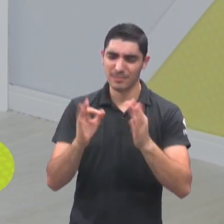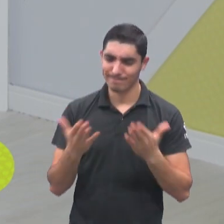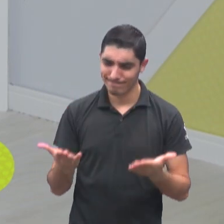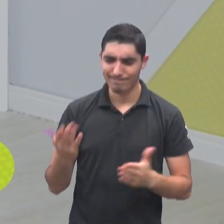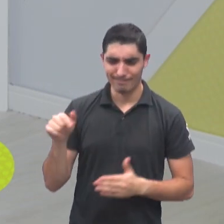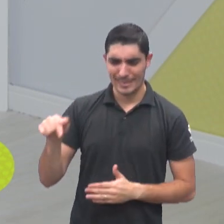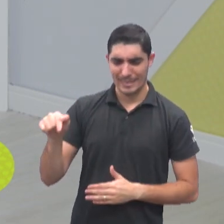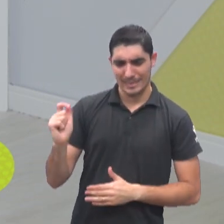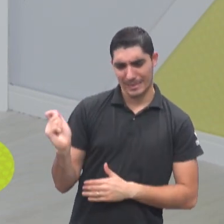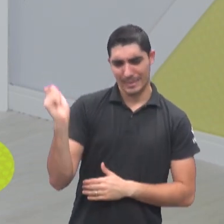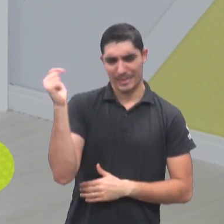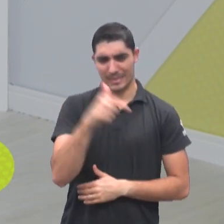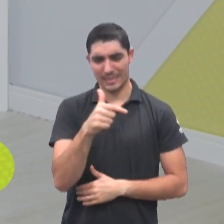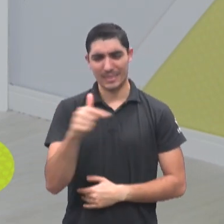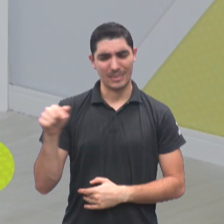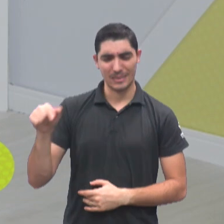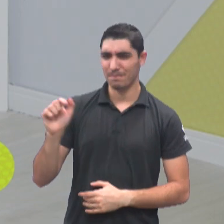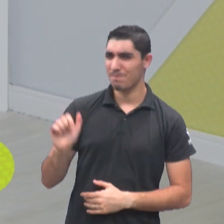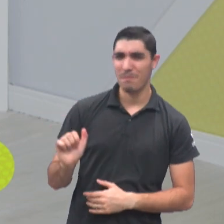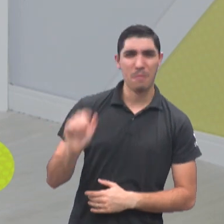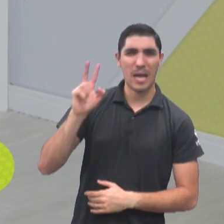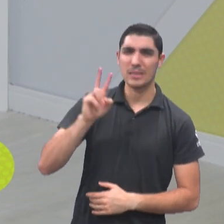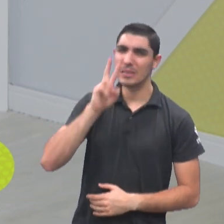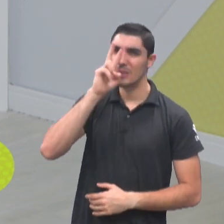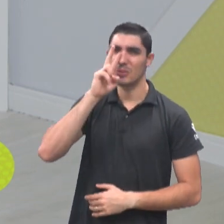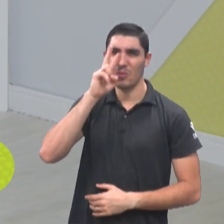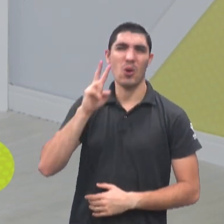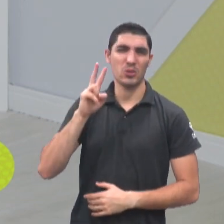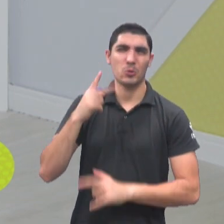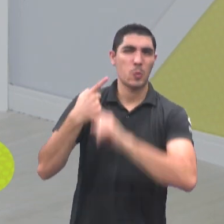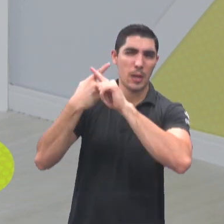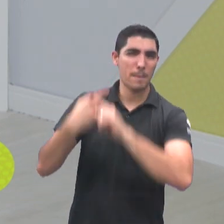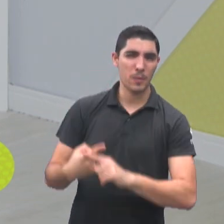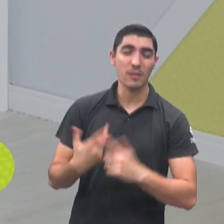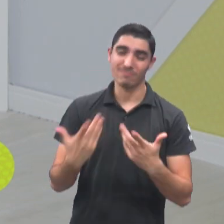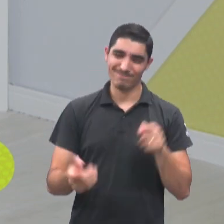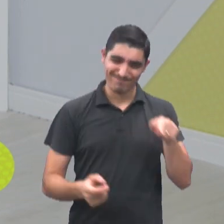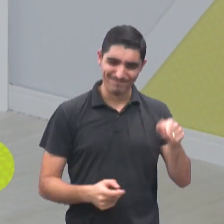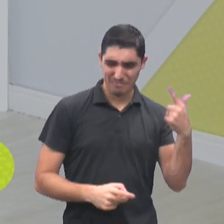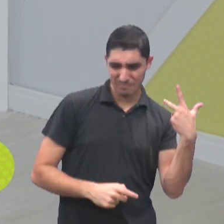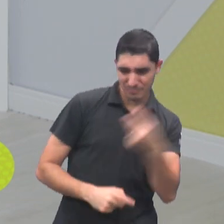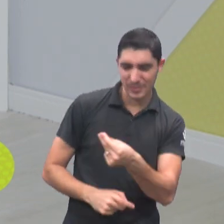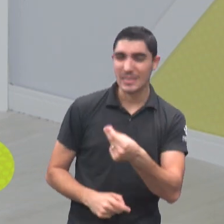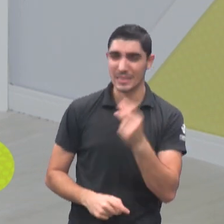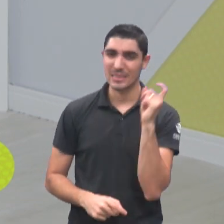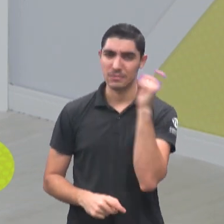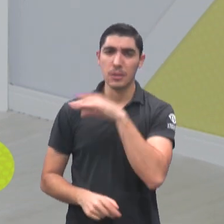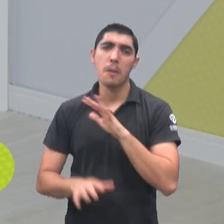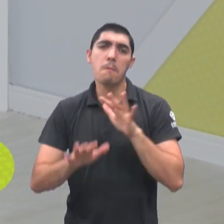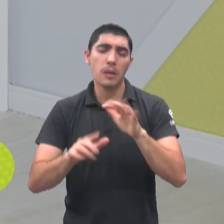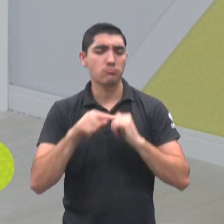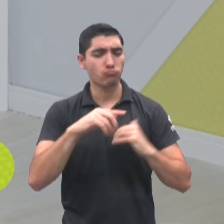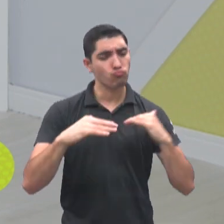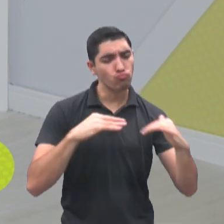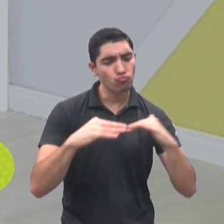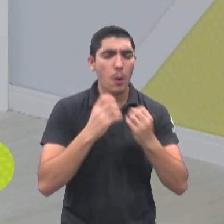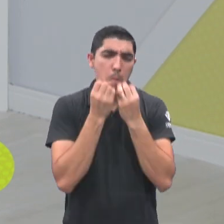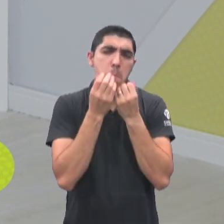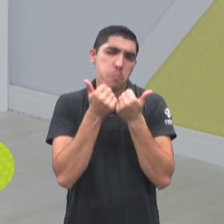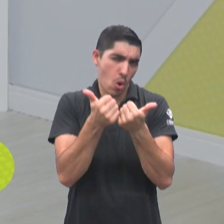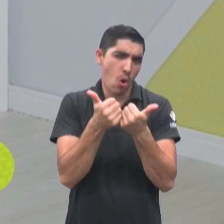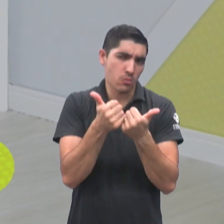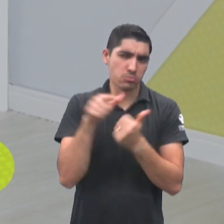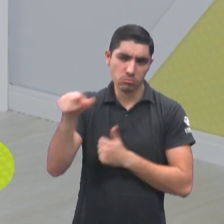a equipe que vai buscar o bicampeonato, realmente muito difícil para o São José, mas como você bem disse, fez um confronto aí à